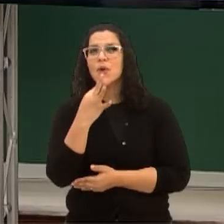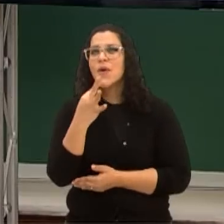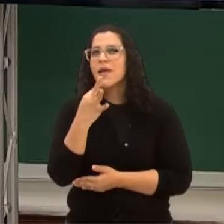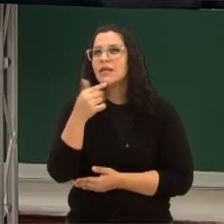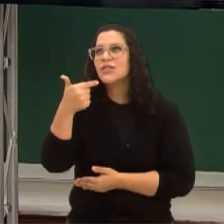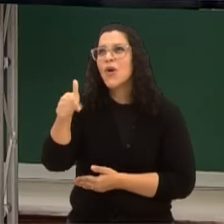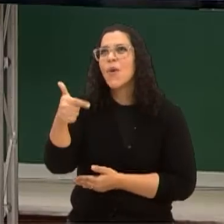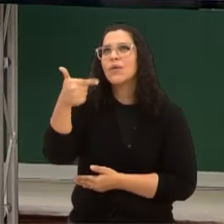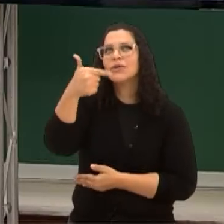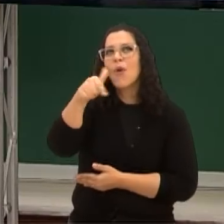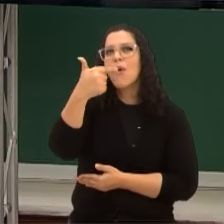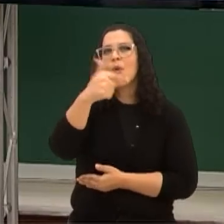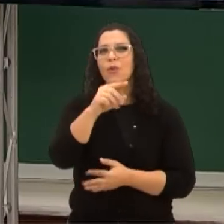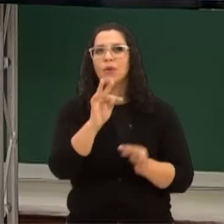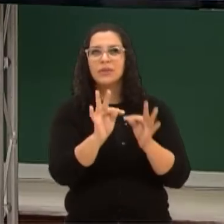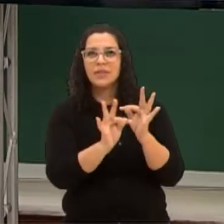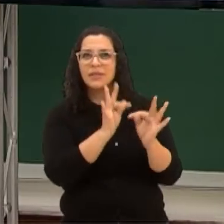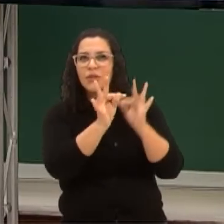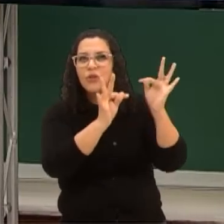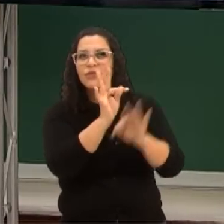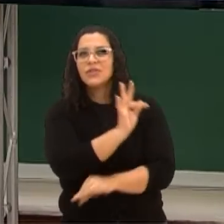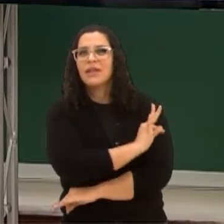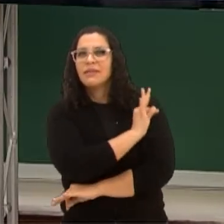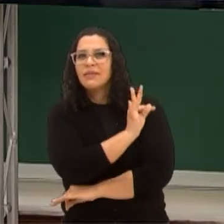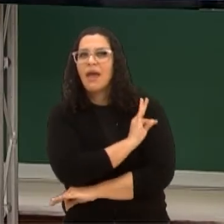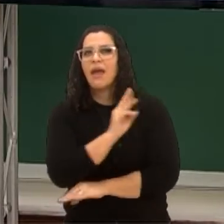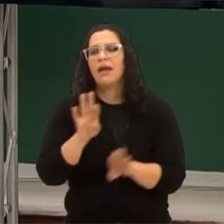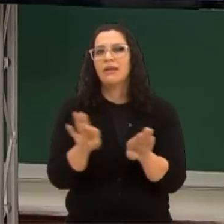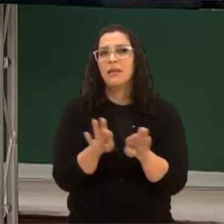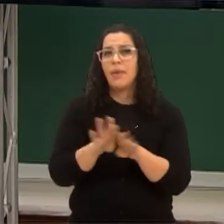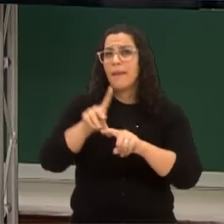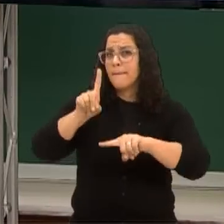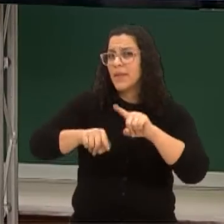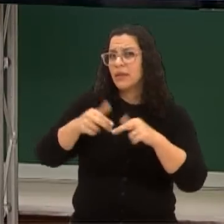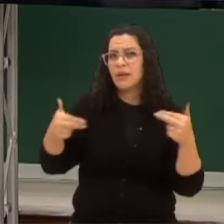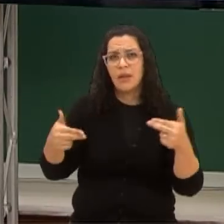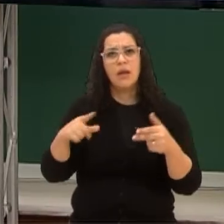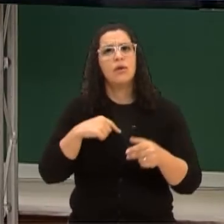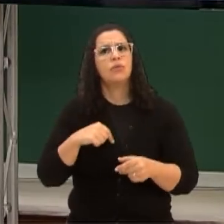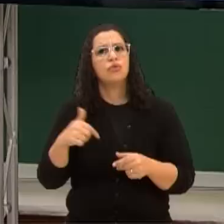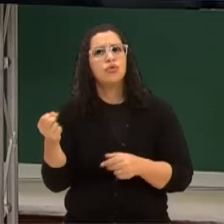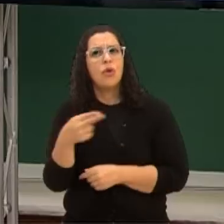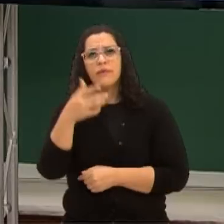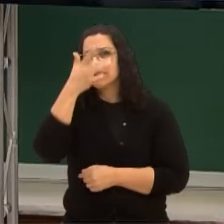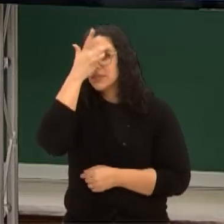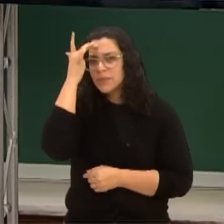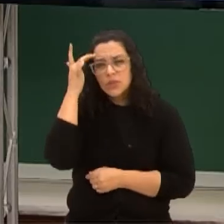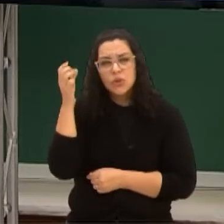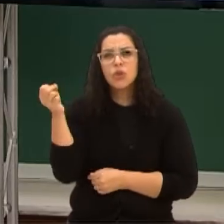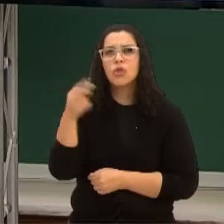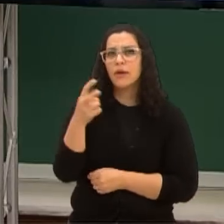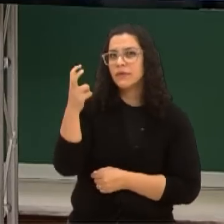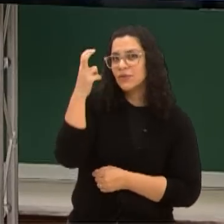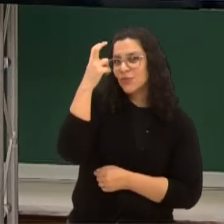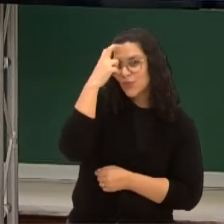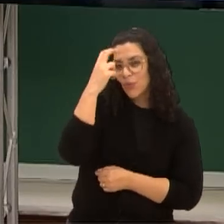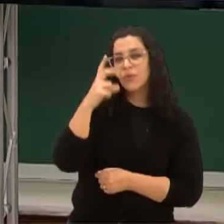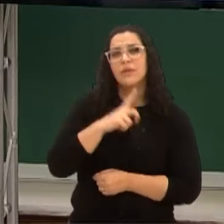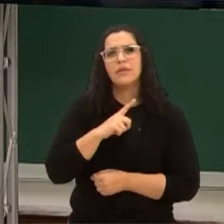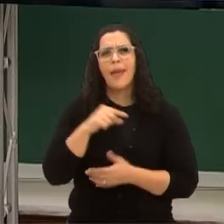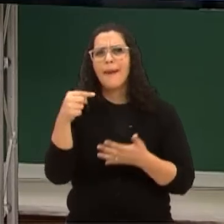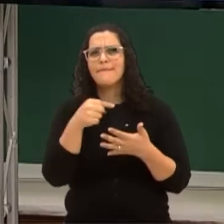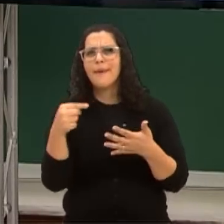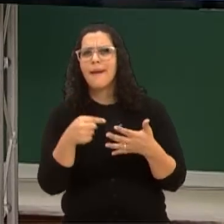conheça novas técnicas, novas tecnologias, novos produtos, novas pessoas, novas culturas.